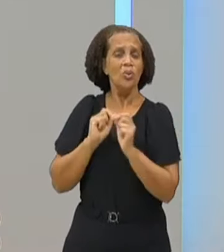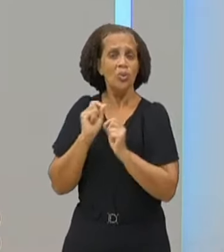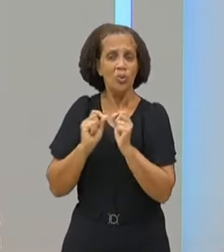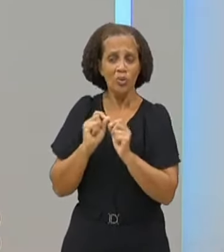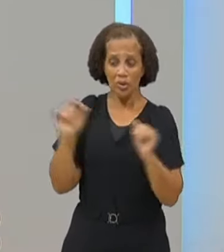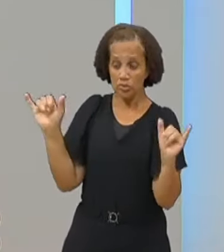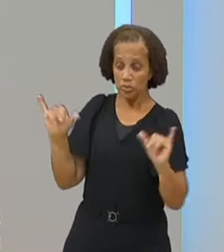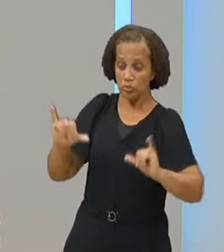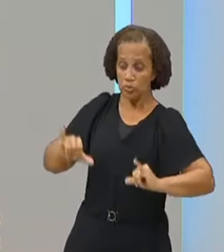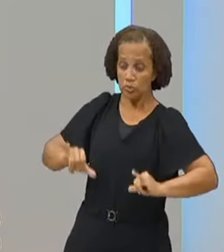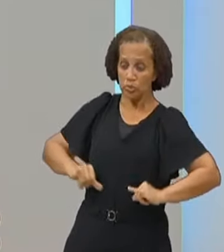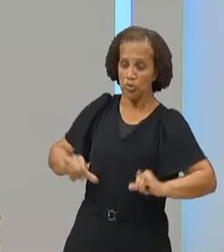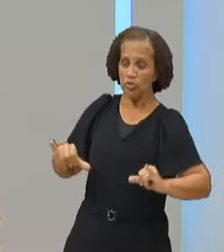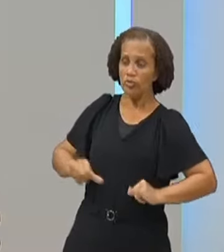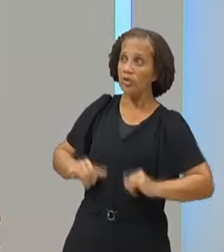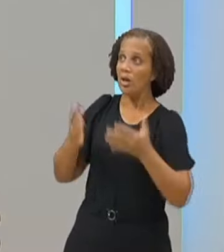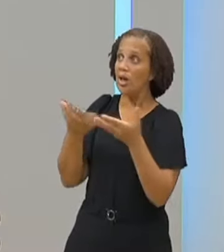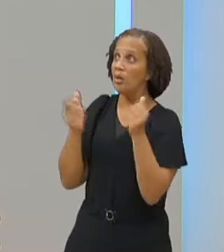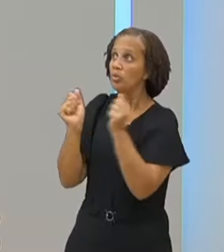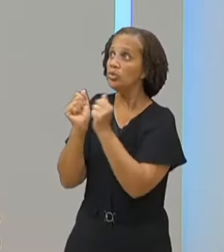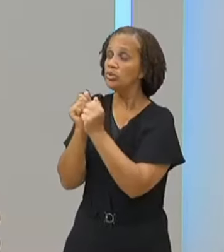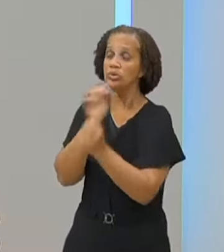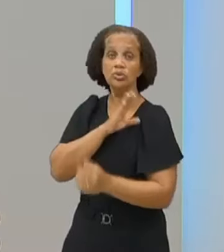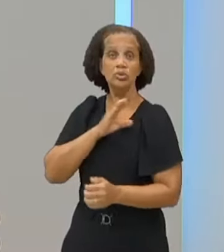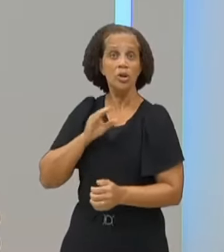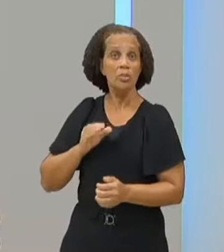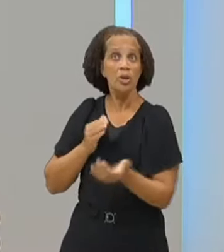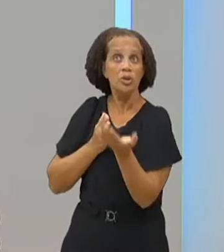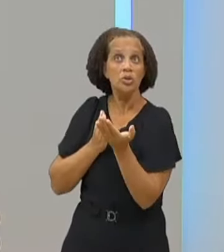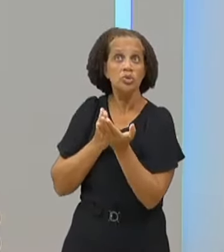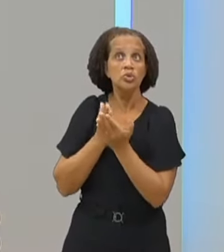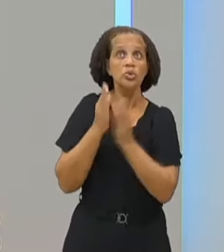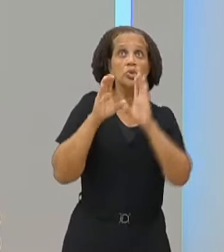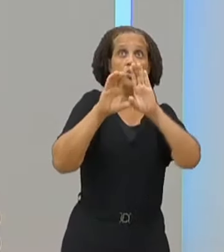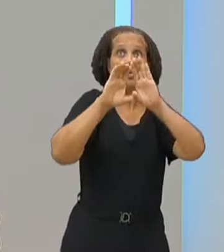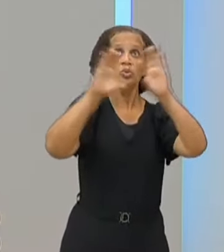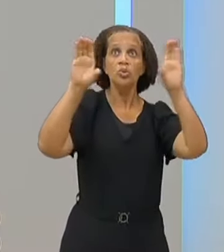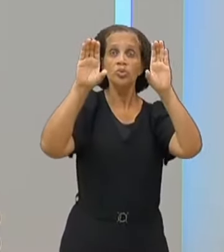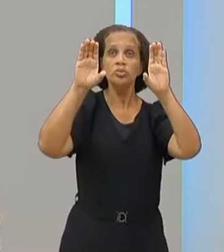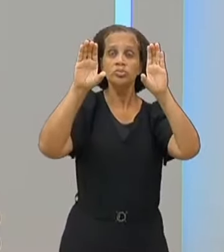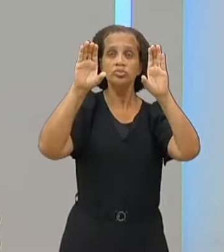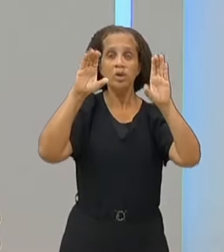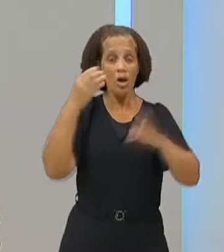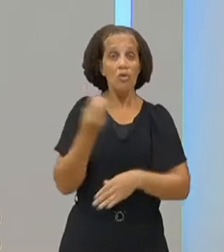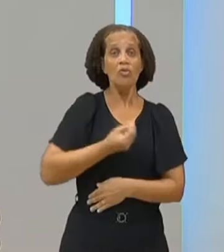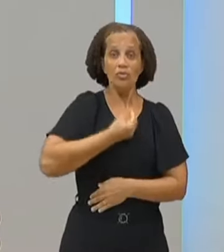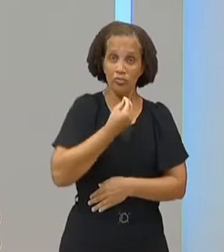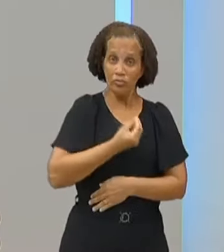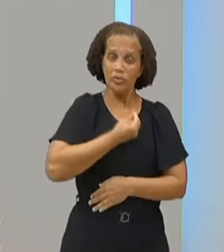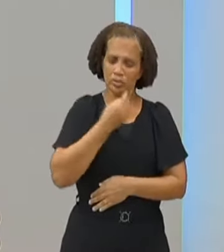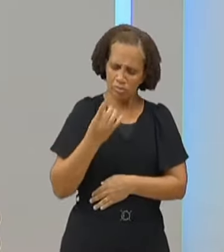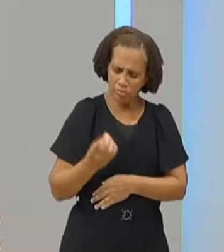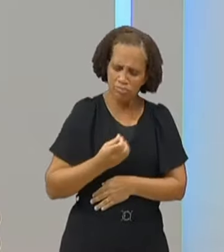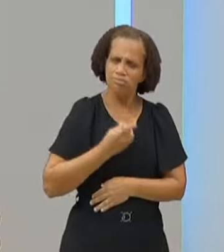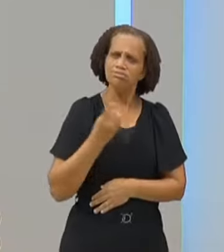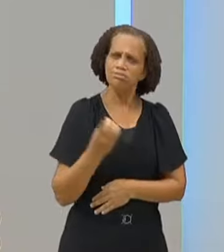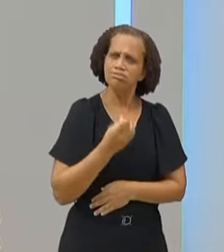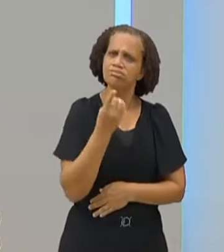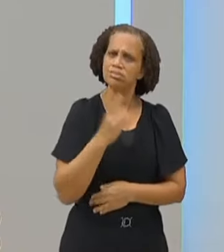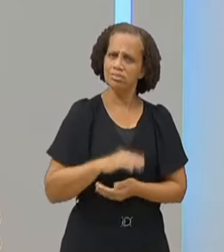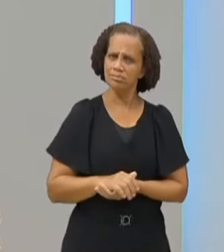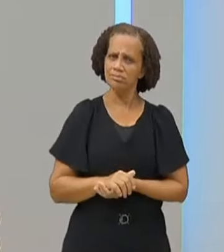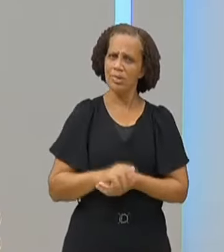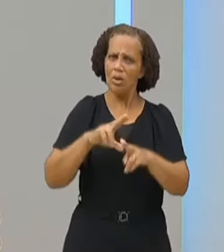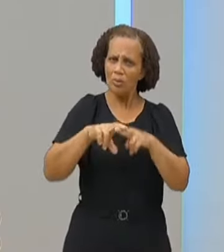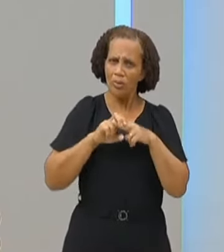Não, nós buscamos a Cristo para que possamos alcançar também a vida eterna. E para